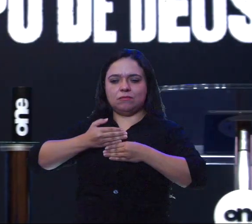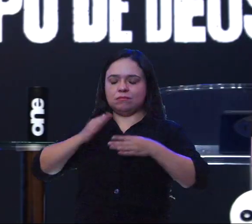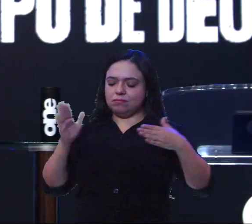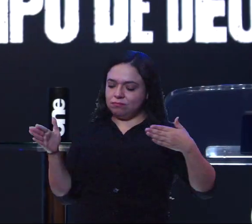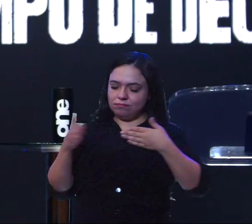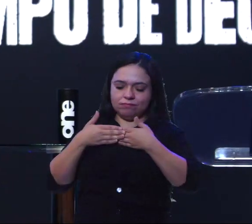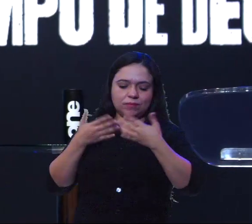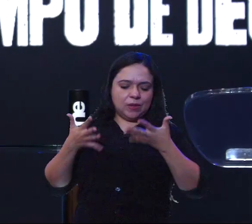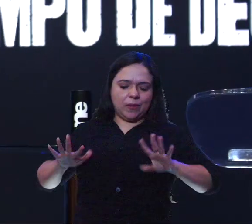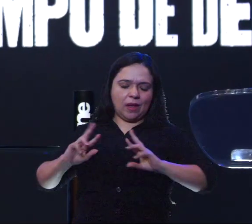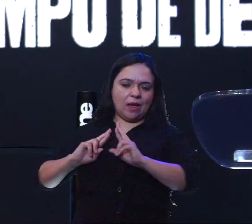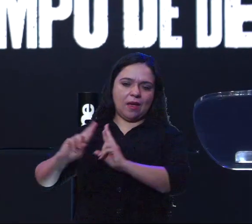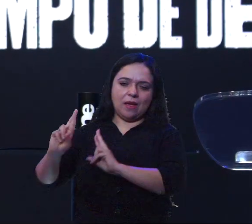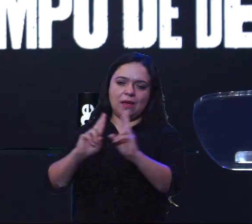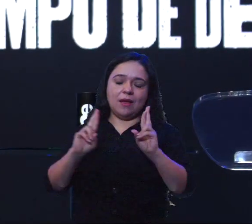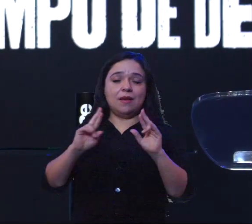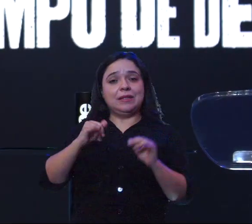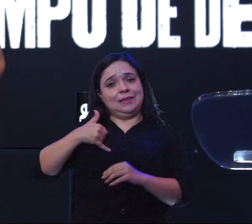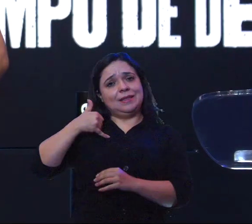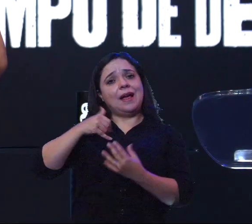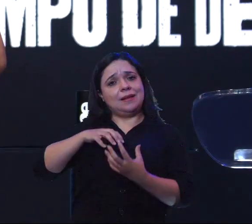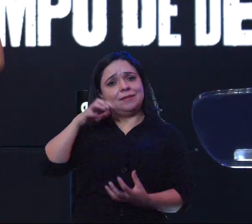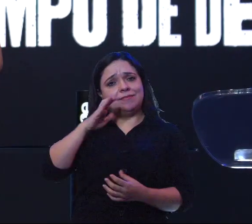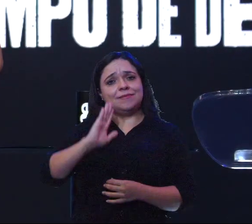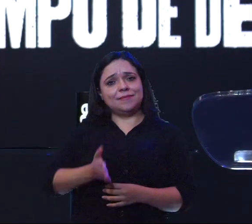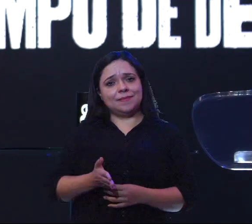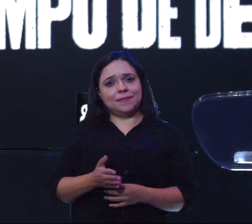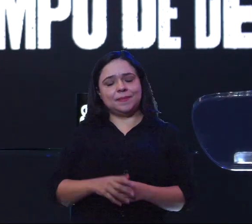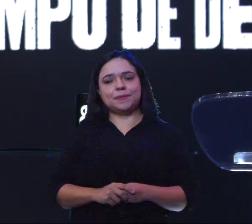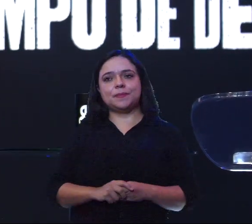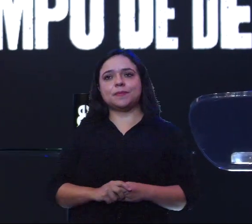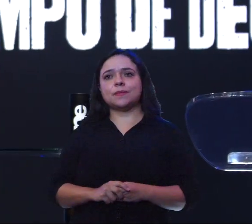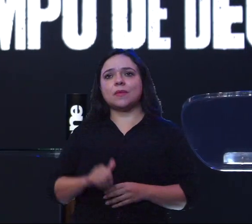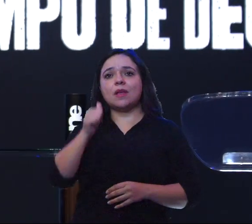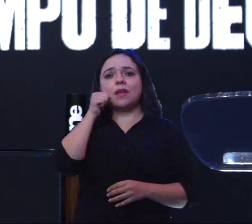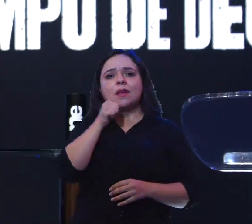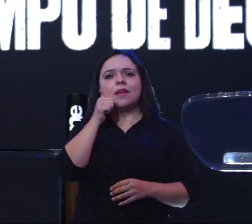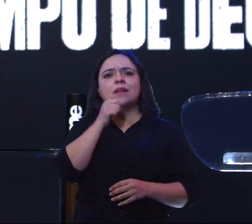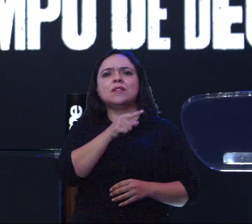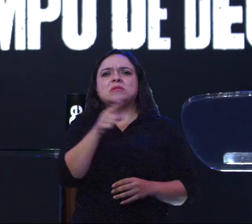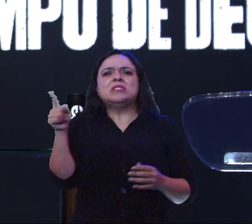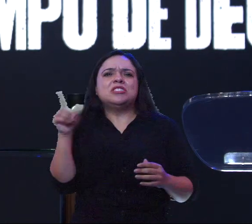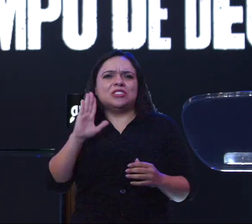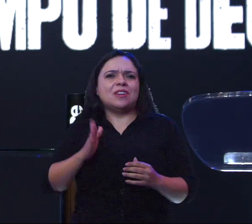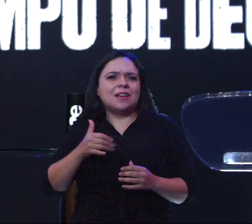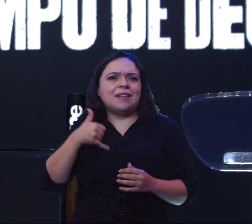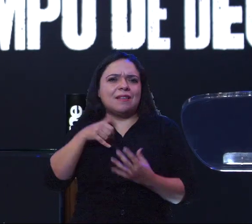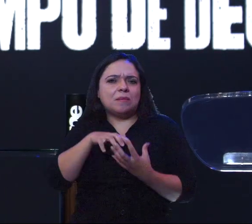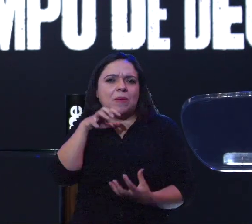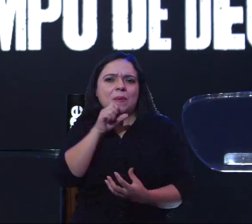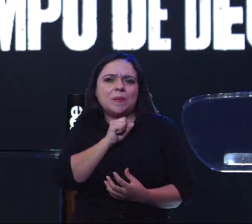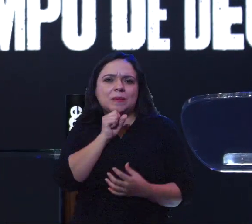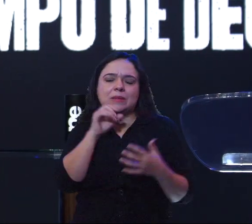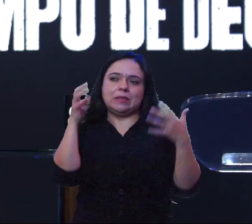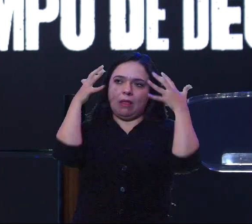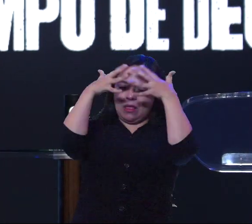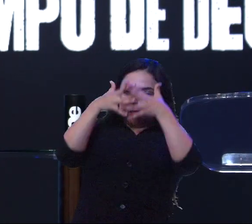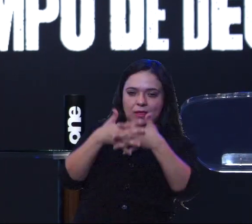relacionamentos. Mas em crise porque a idade estava avançando. Tem alguém que fica em crise porque a idade está avançando aí, gente?